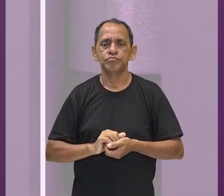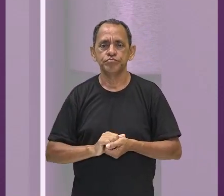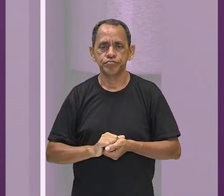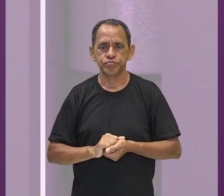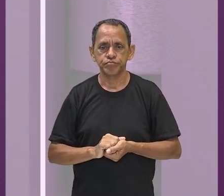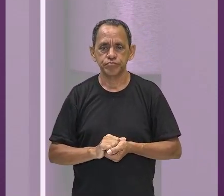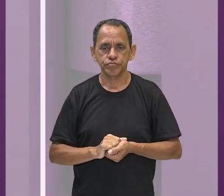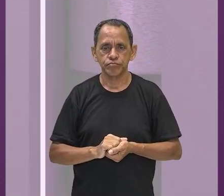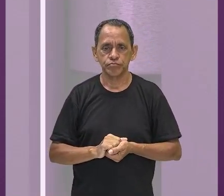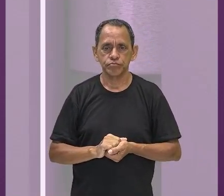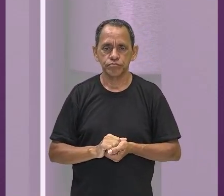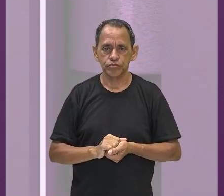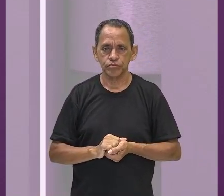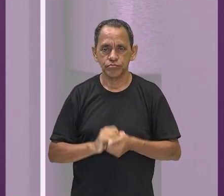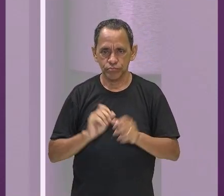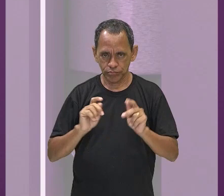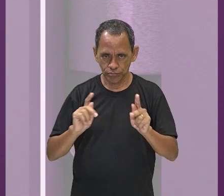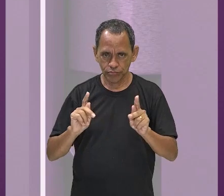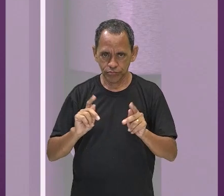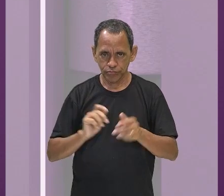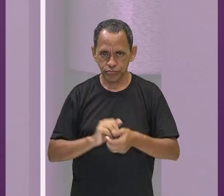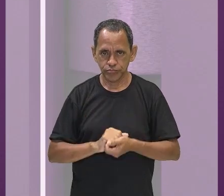15,25. Tudo ok? R$